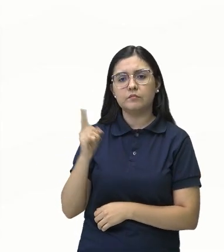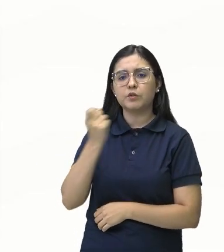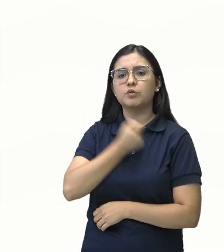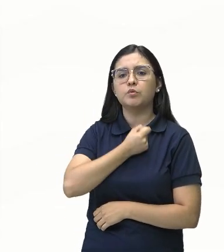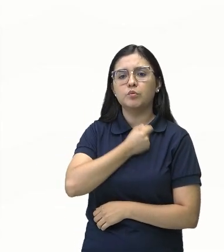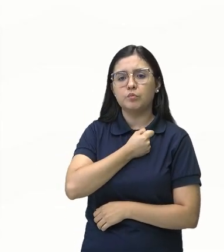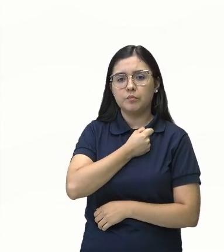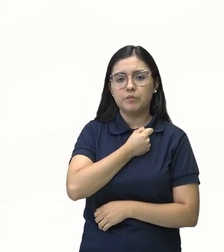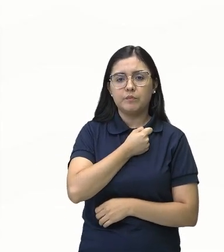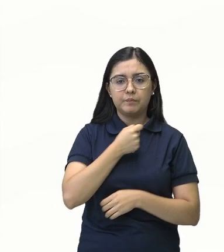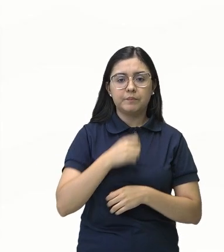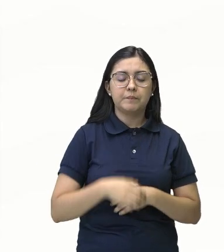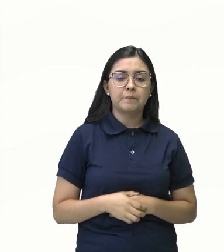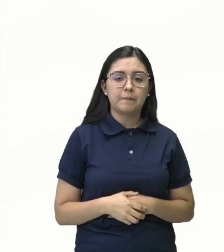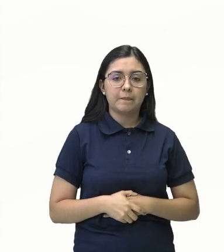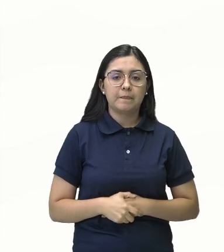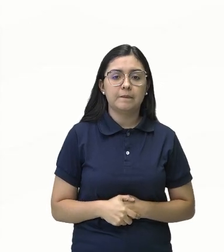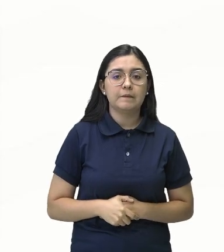valor aqui,